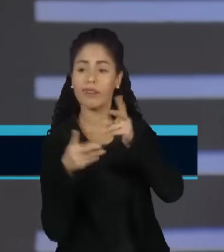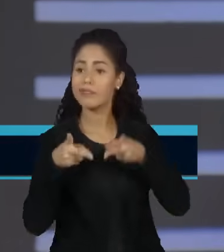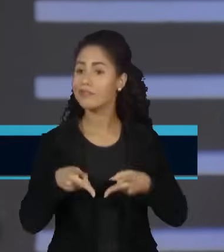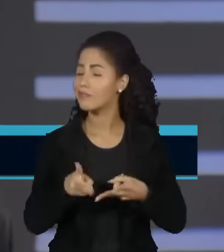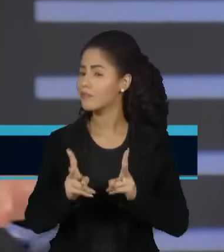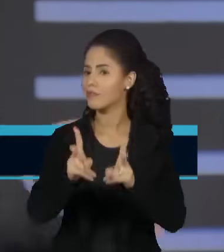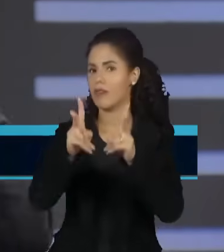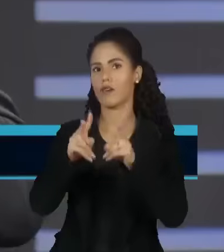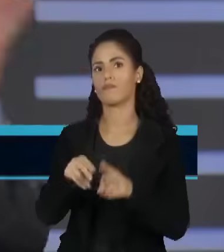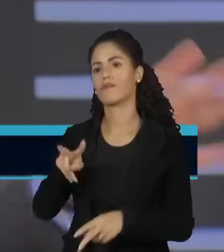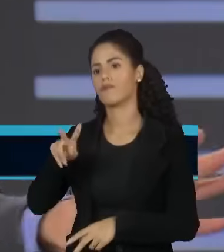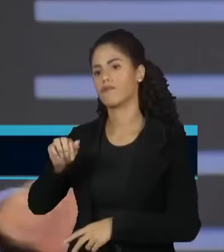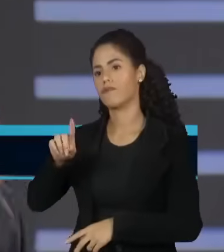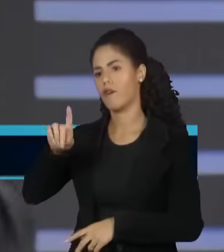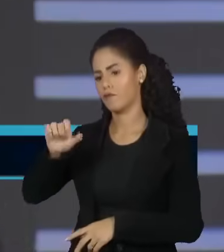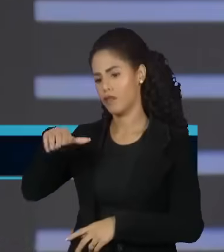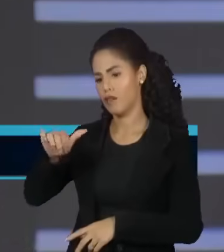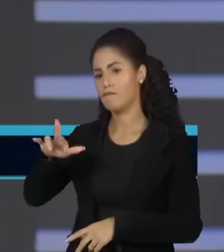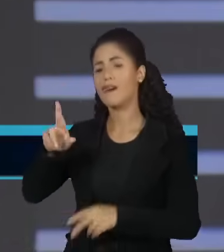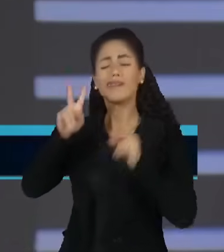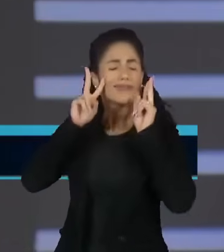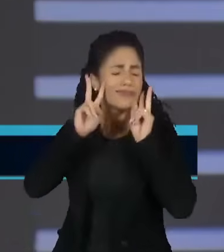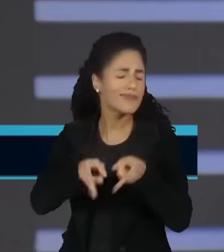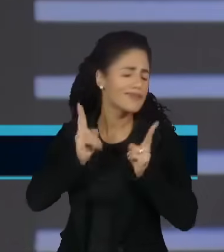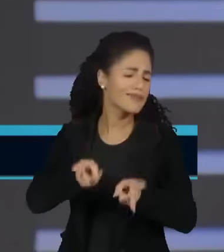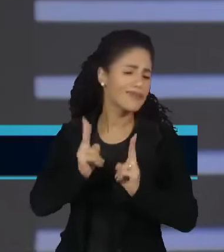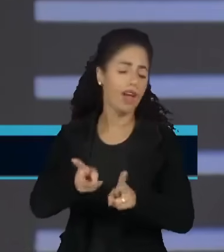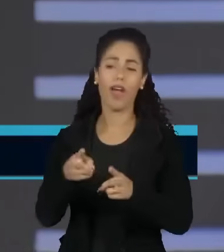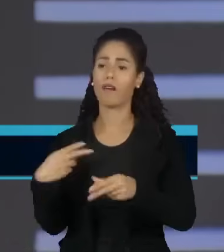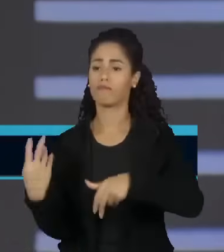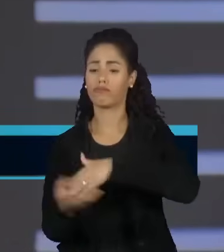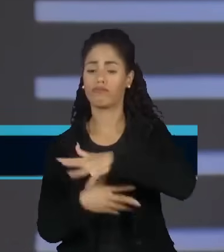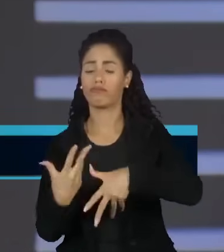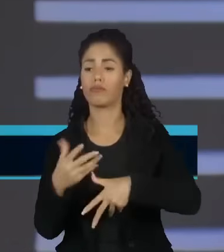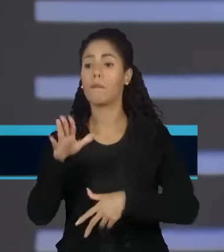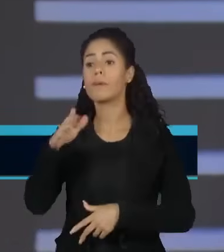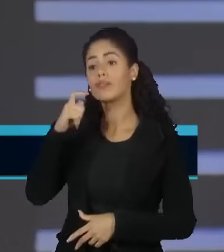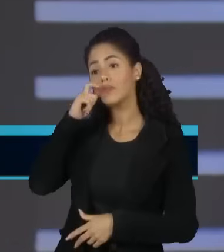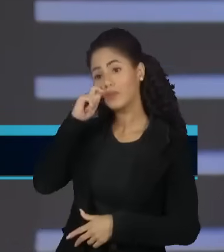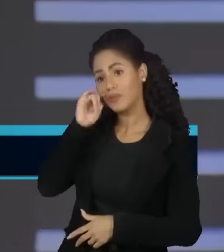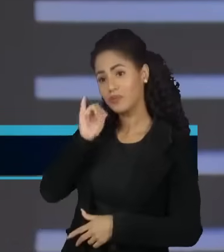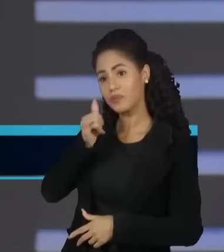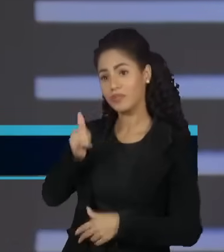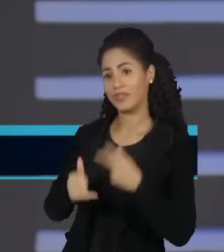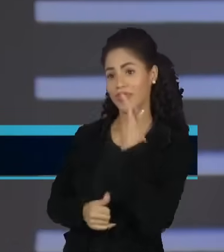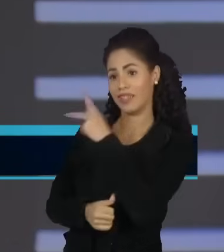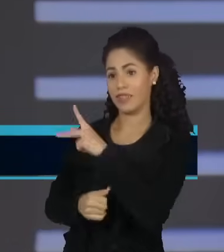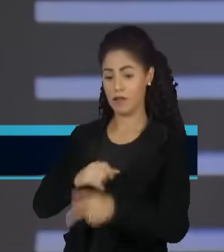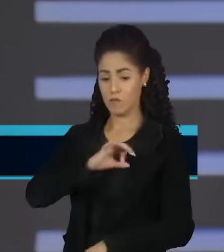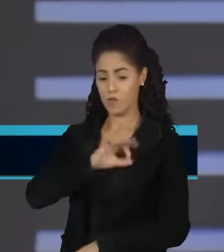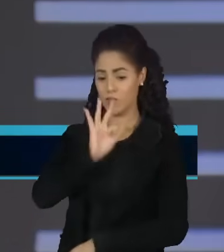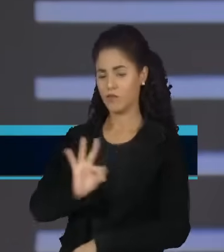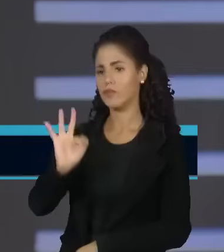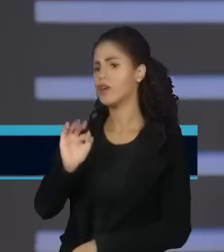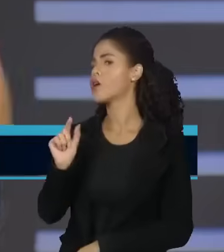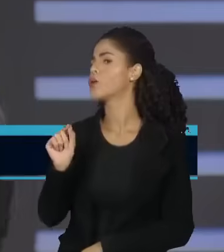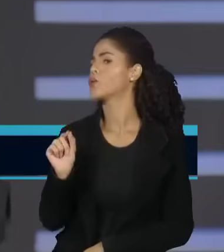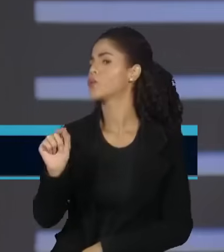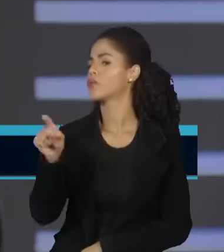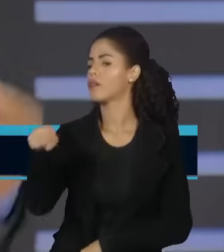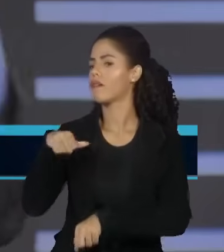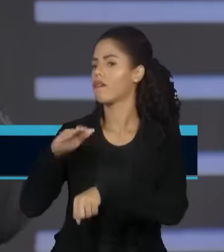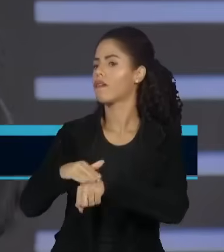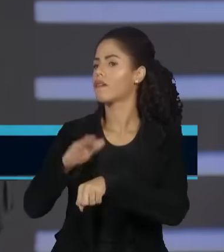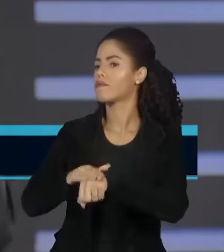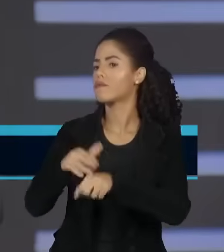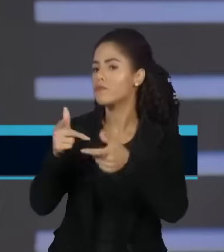Costa Neto é eterno, está em todos os escândalos desde sempre. O que aconteceu é que o depoimento dele na Polícia Federal, ele fez uma coisa que o